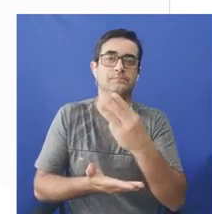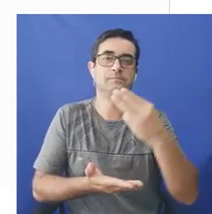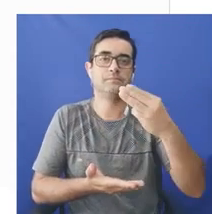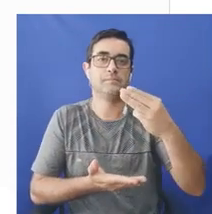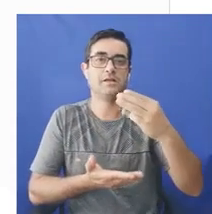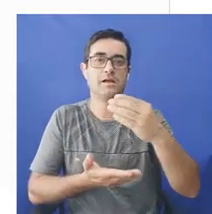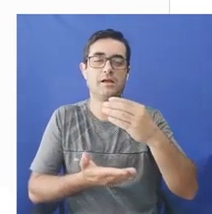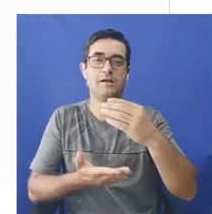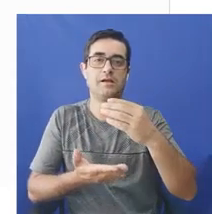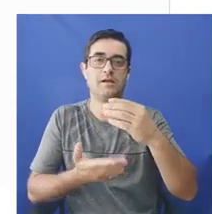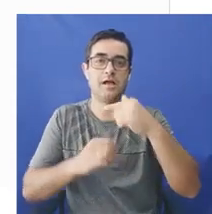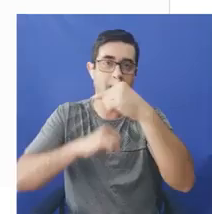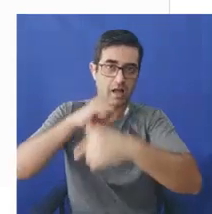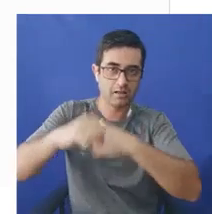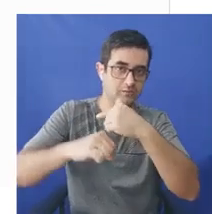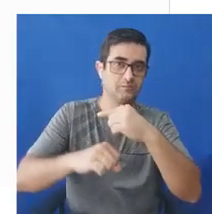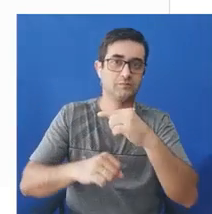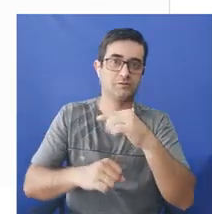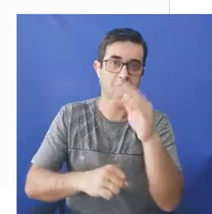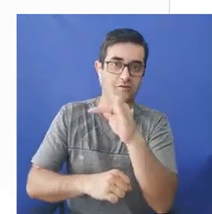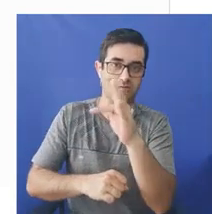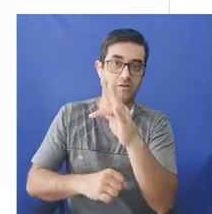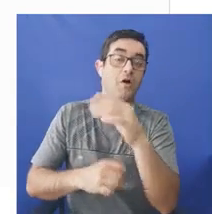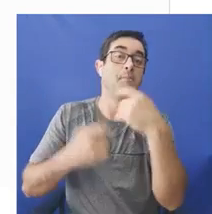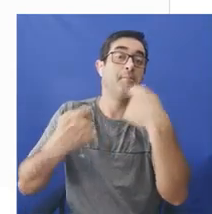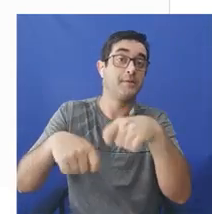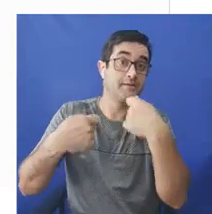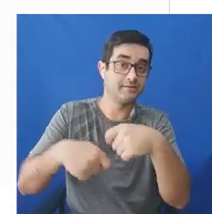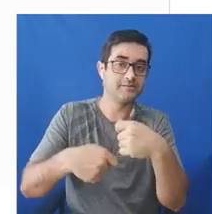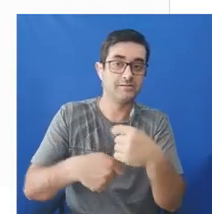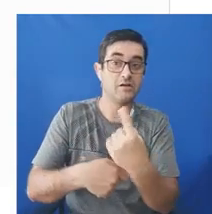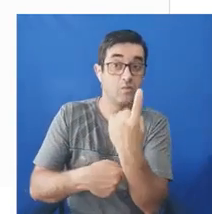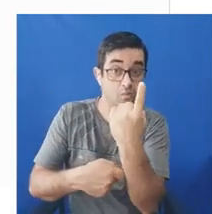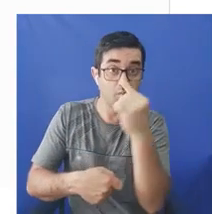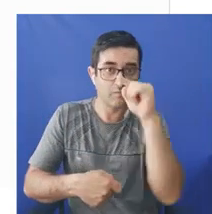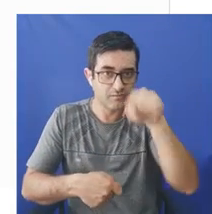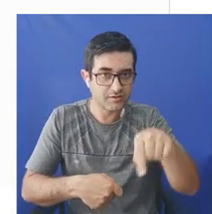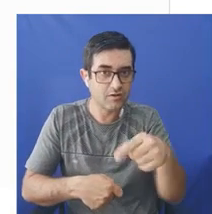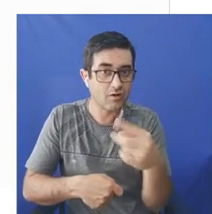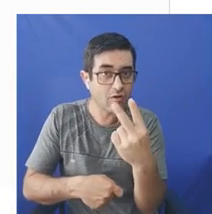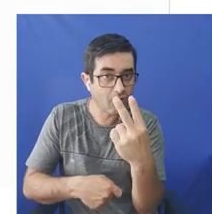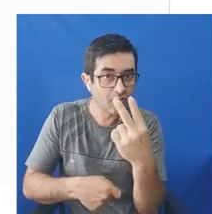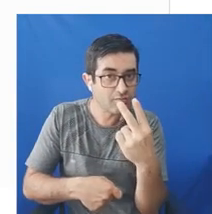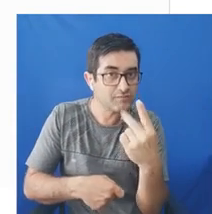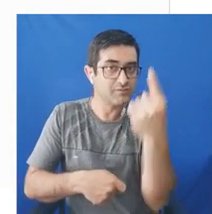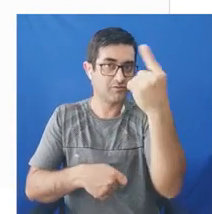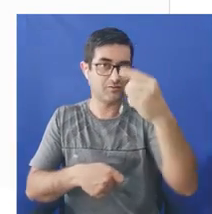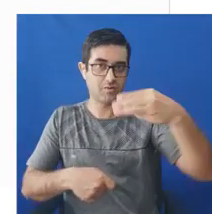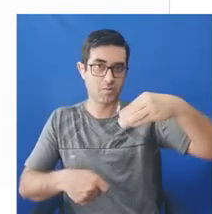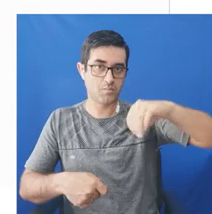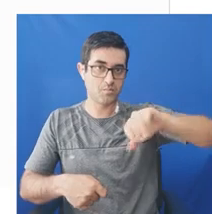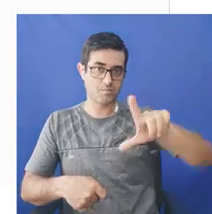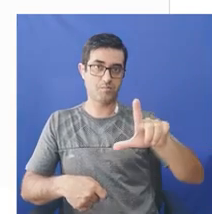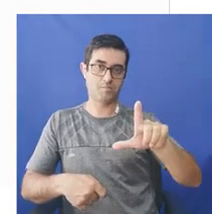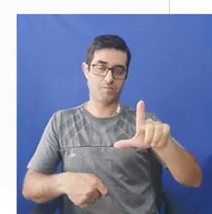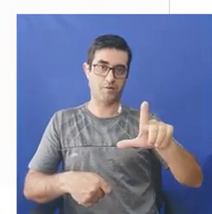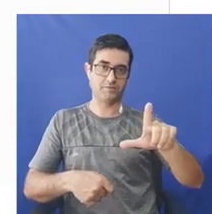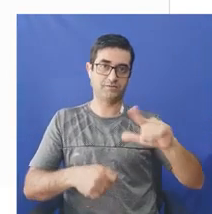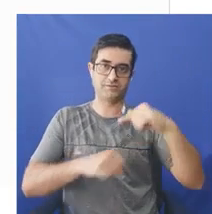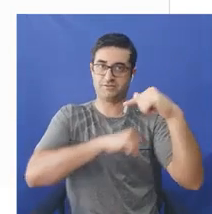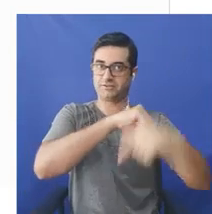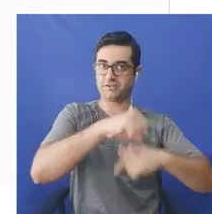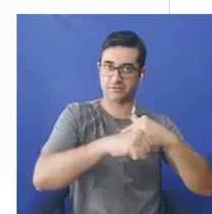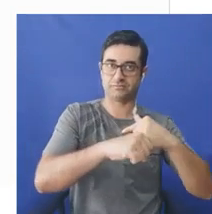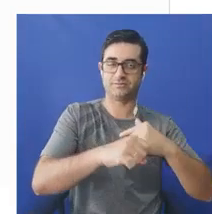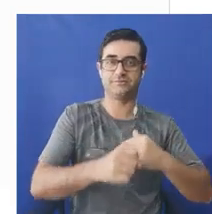gramas de átomos de flúor, eu preciso exatamente de 1,21 mols de